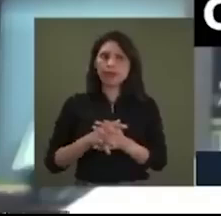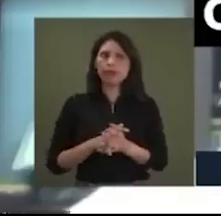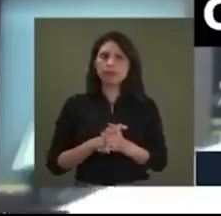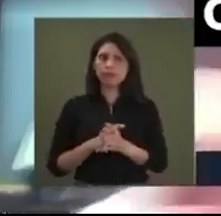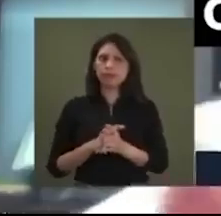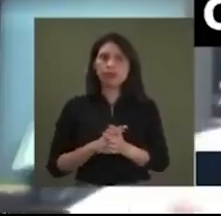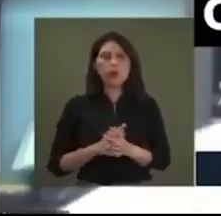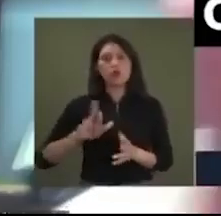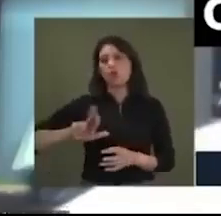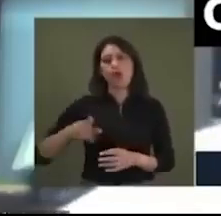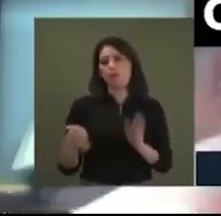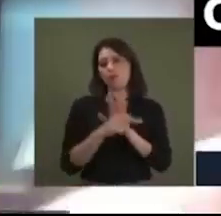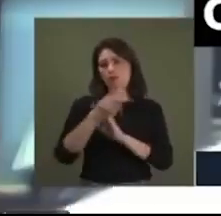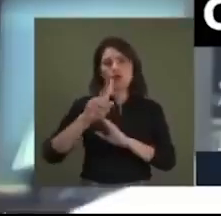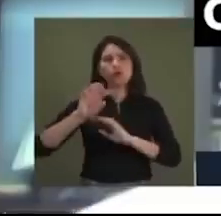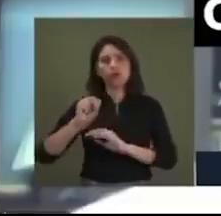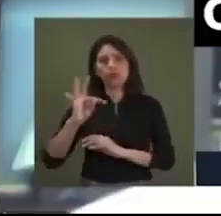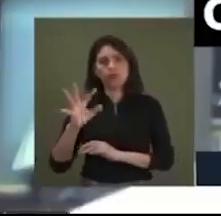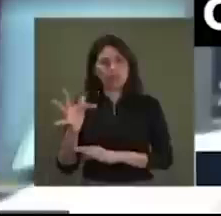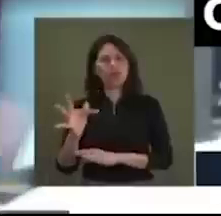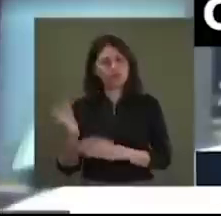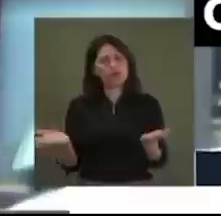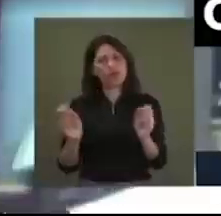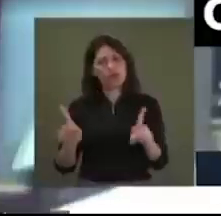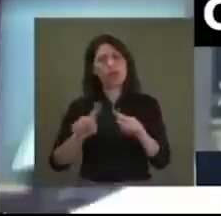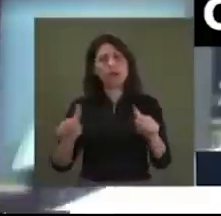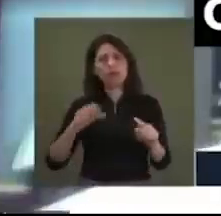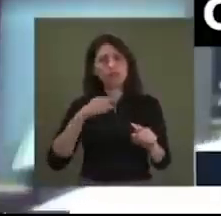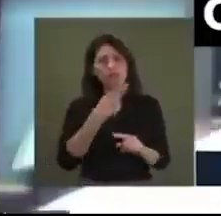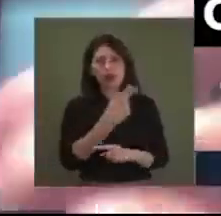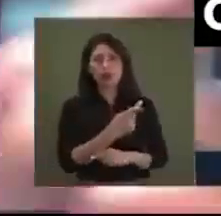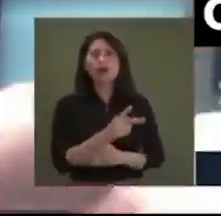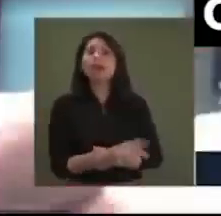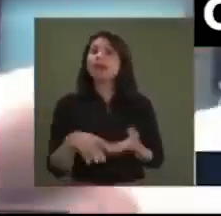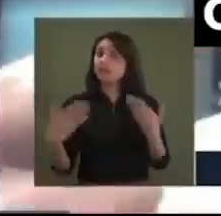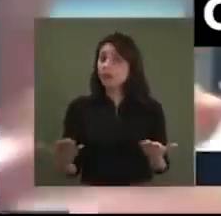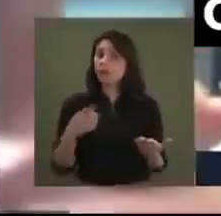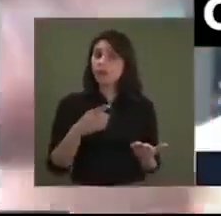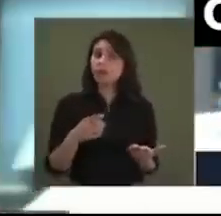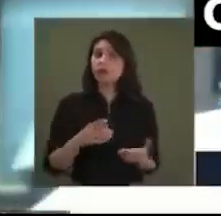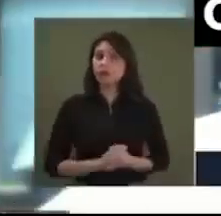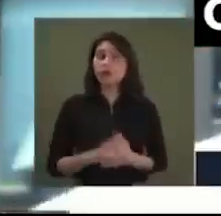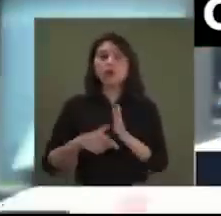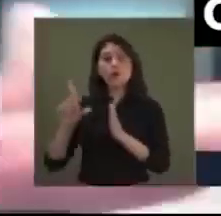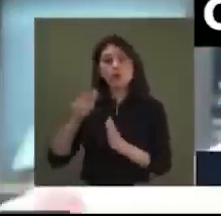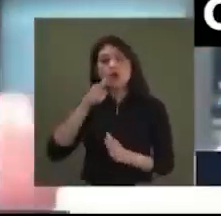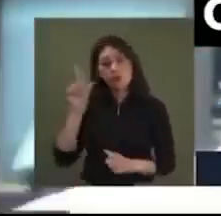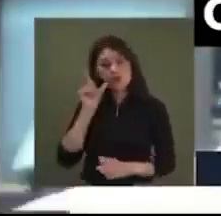uma decisão monocrática, não foi do Supremo. O Supremo nós respeitaríamos. O colegiado falou. Ele ainda foi árbitro.